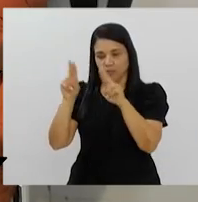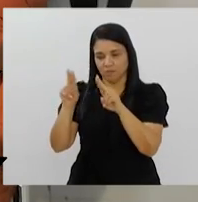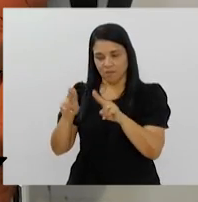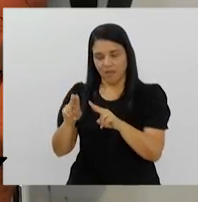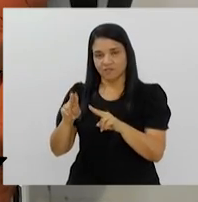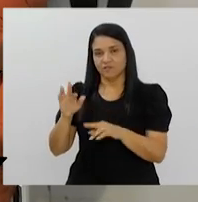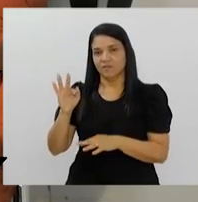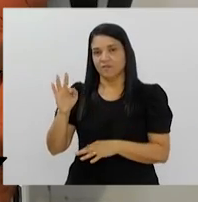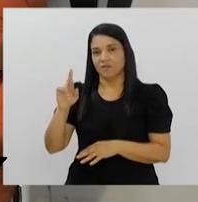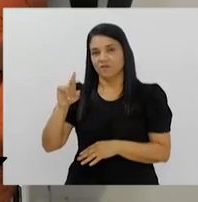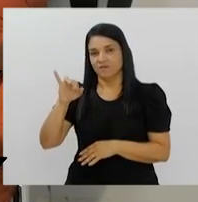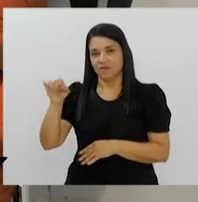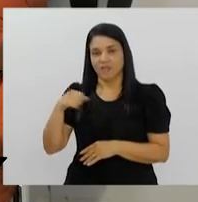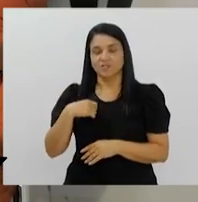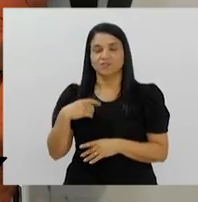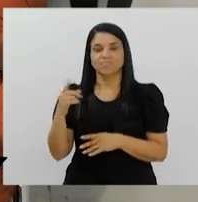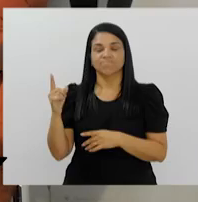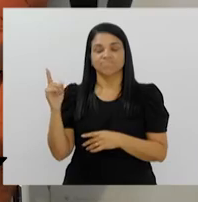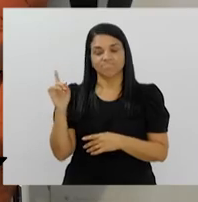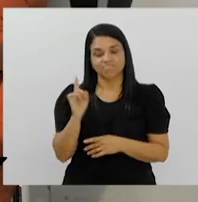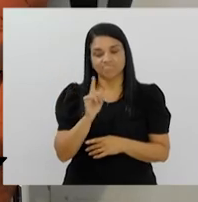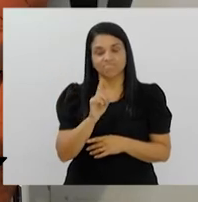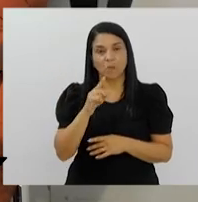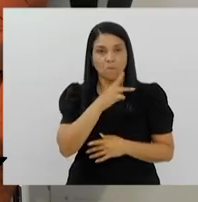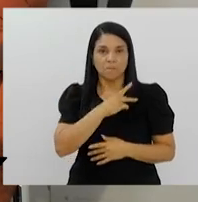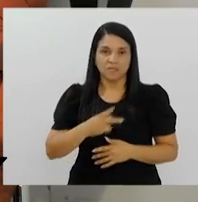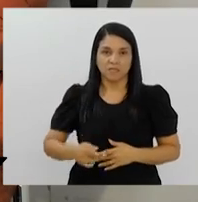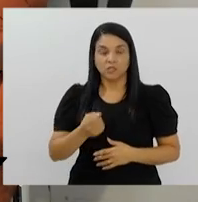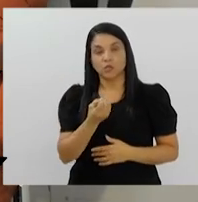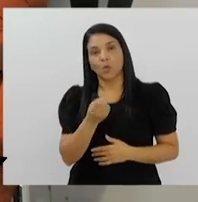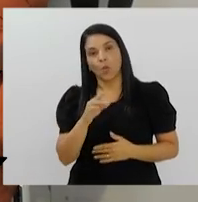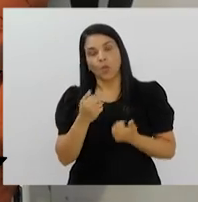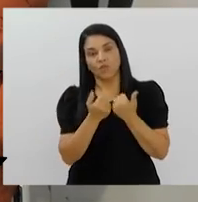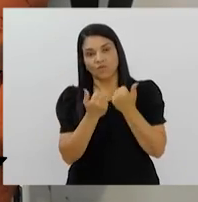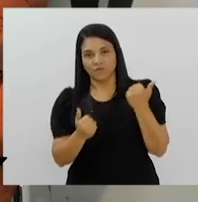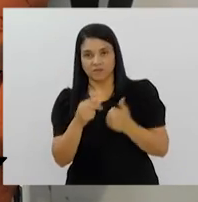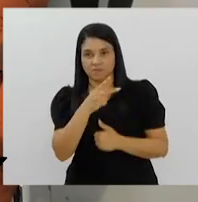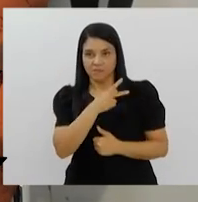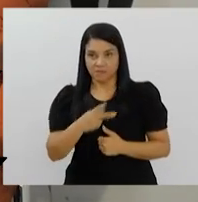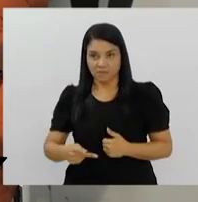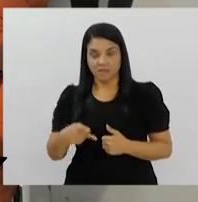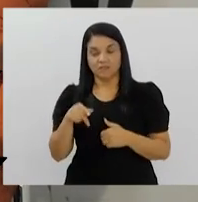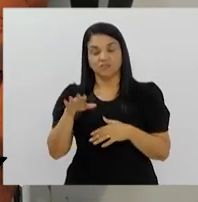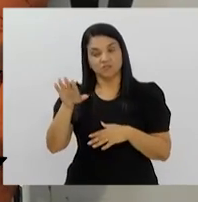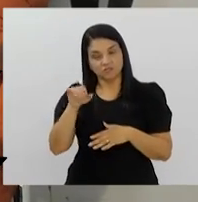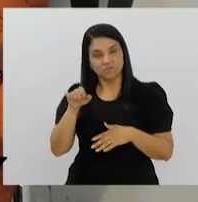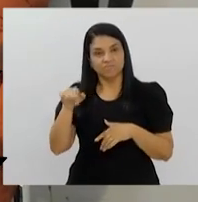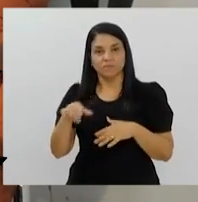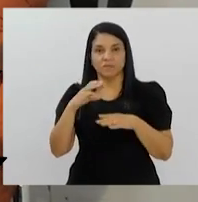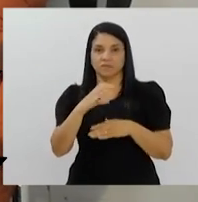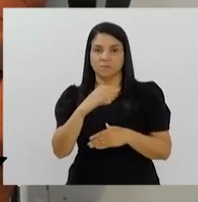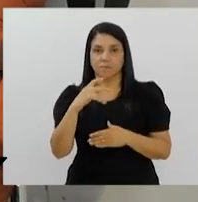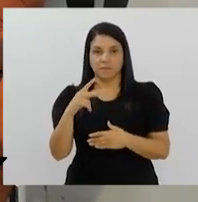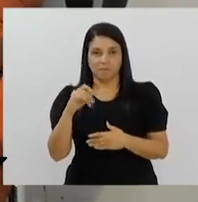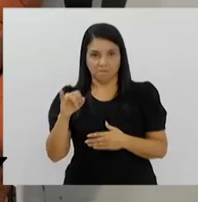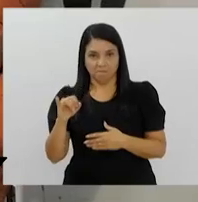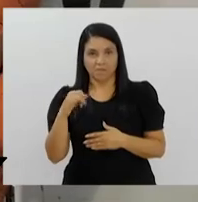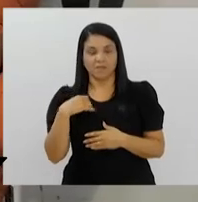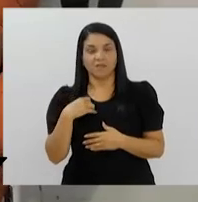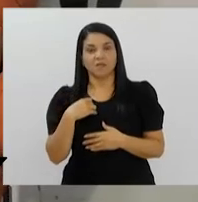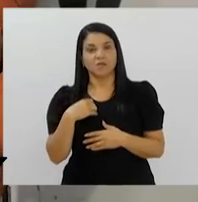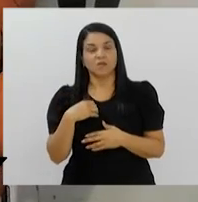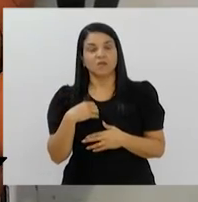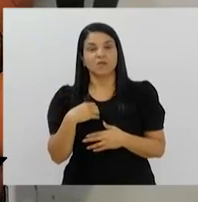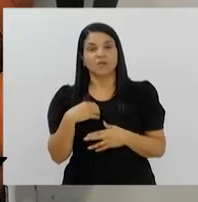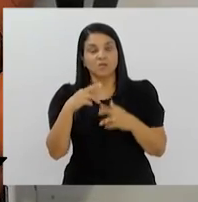Em respeito aos parlamentares aqui presentes a convocação da CPI e um resto de respeito